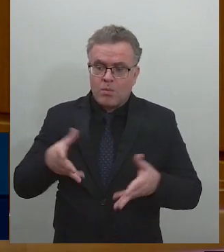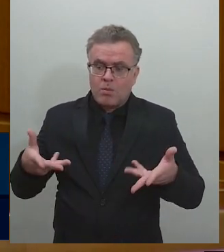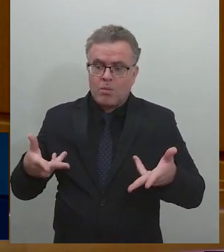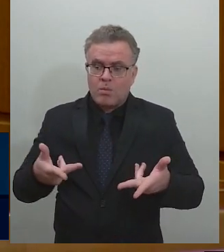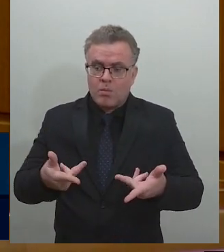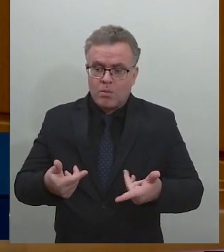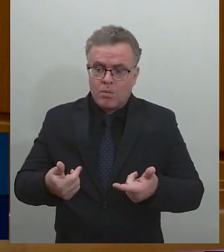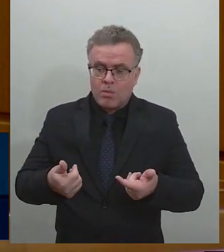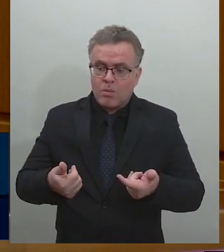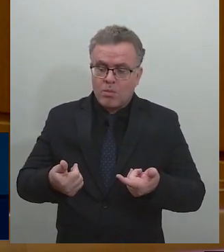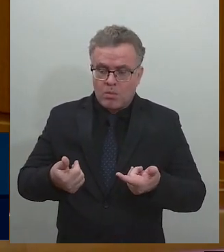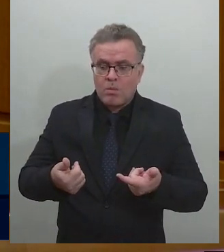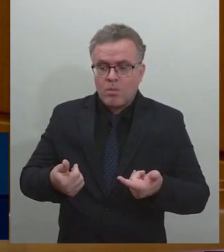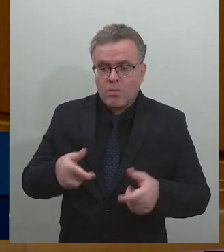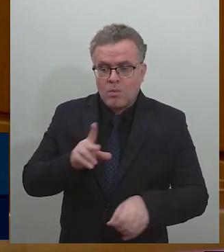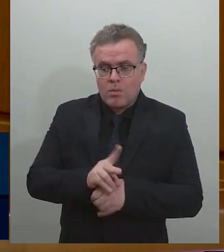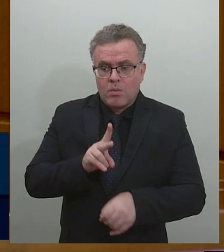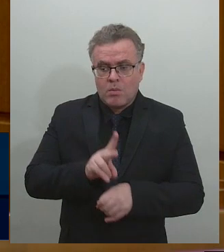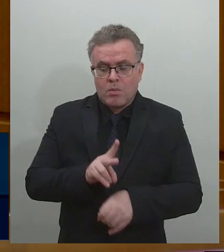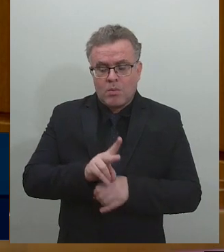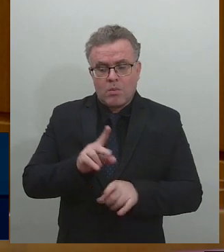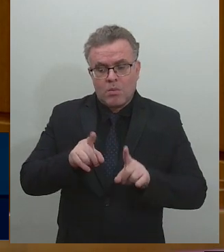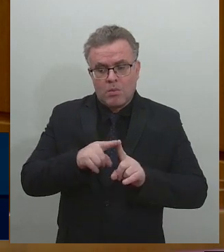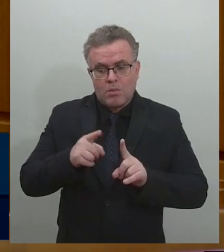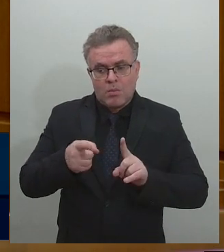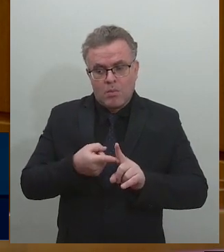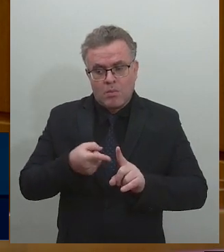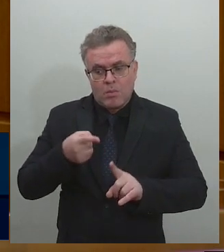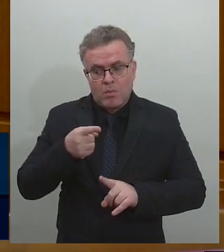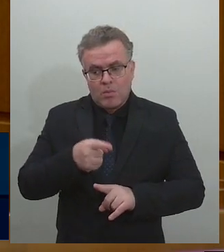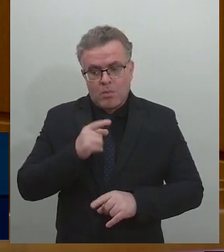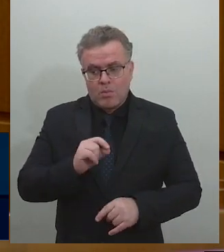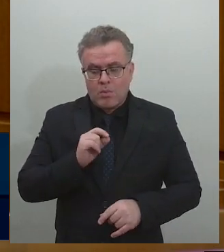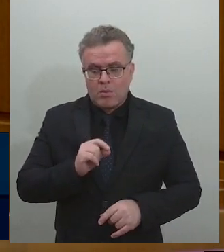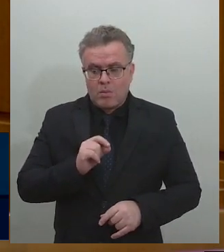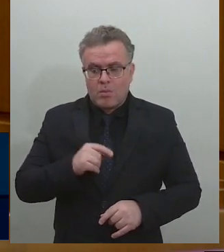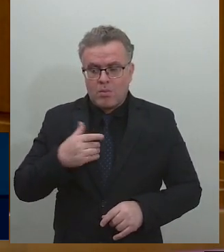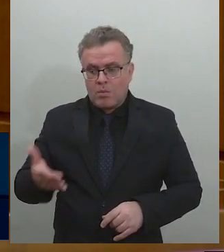nossas gestantes e os nossos recém-nascidos. Muito obrigado e bom dia a todos.